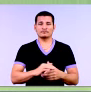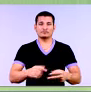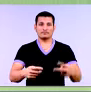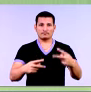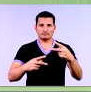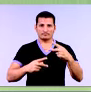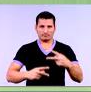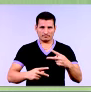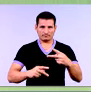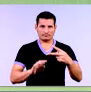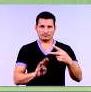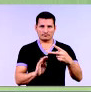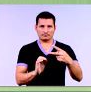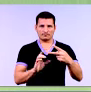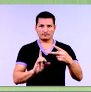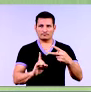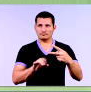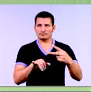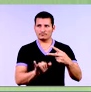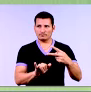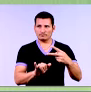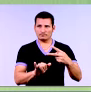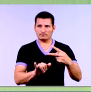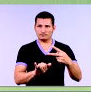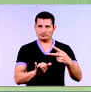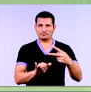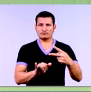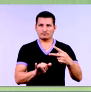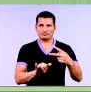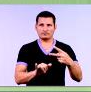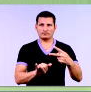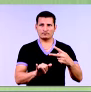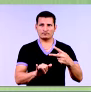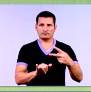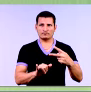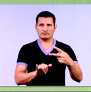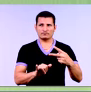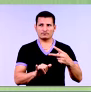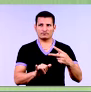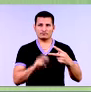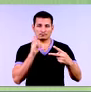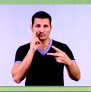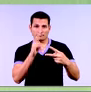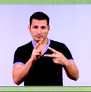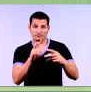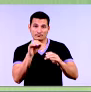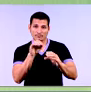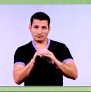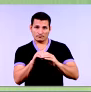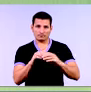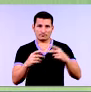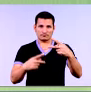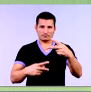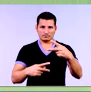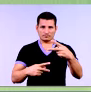do HTML. Exatamente como nós vimos até agora em sala. Mas observe que dentro do body,